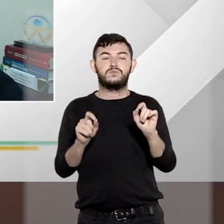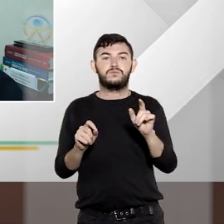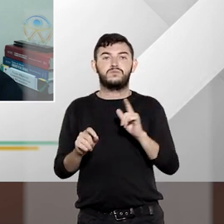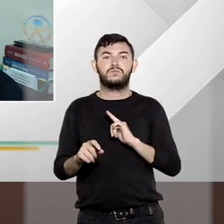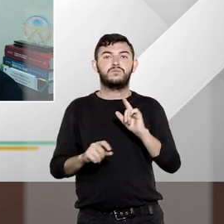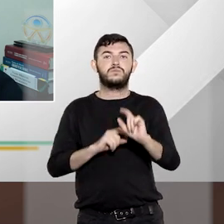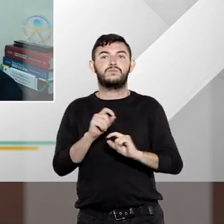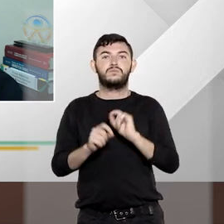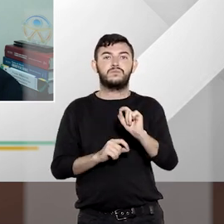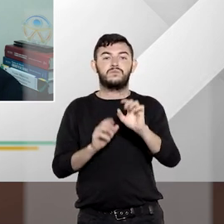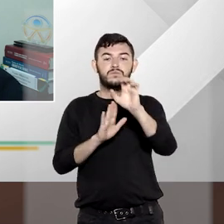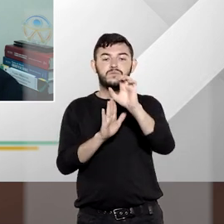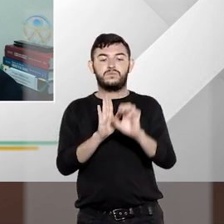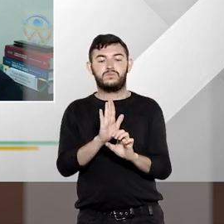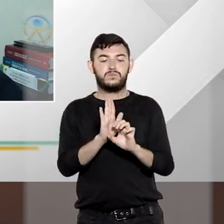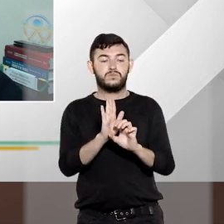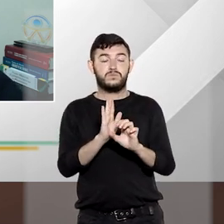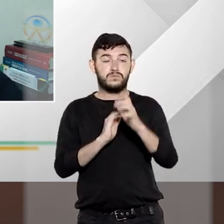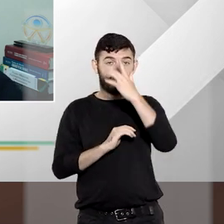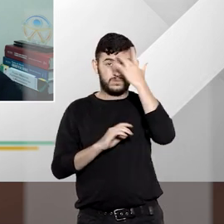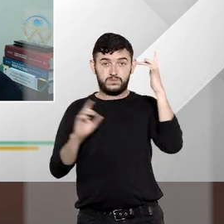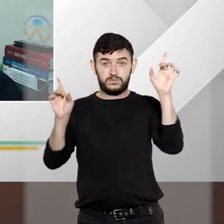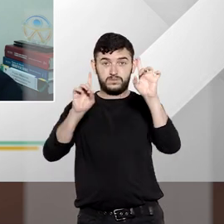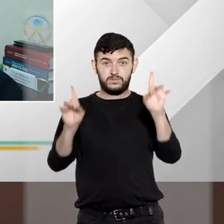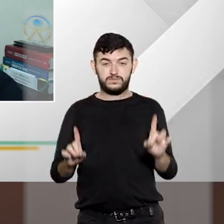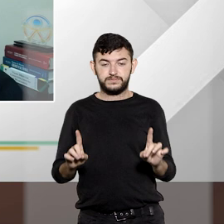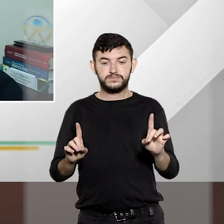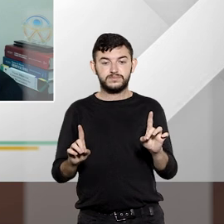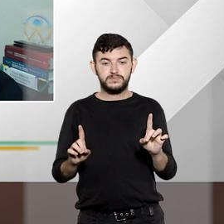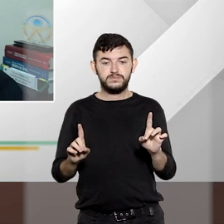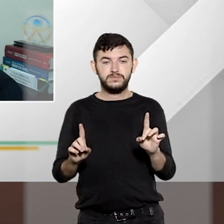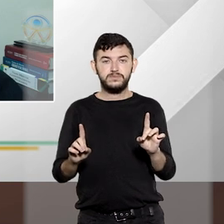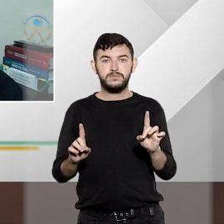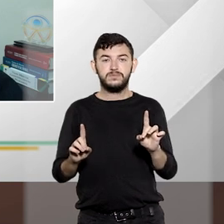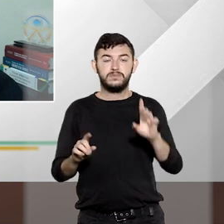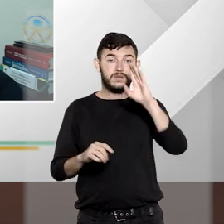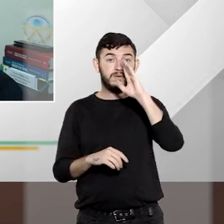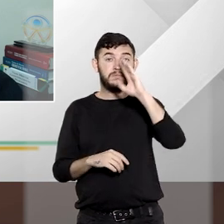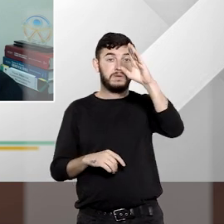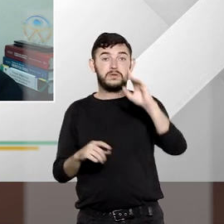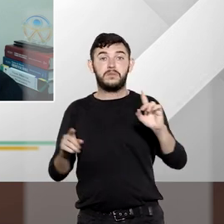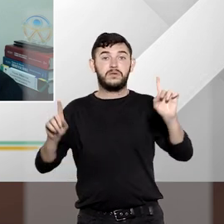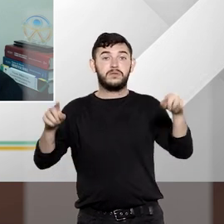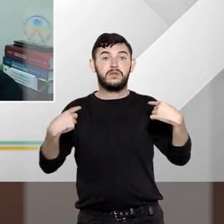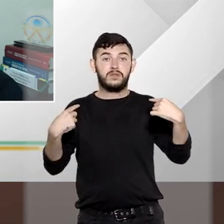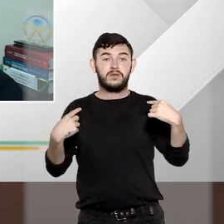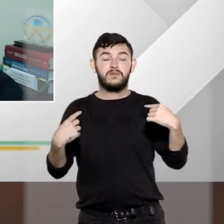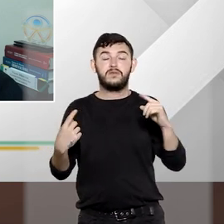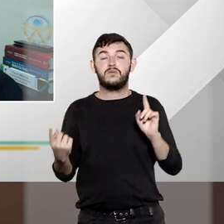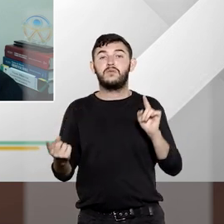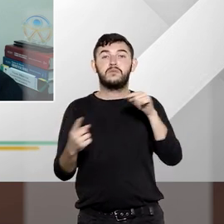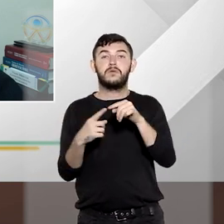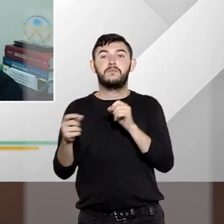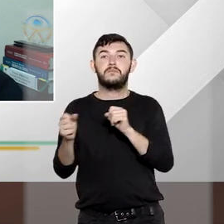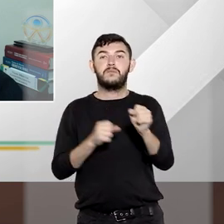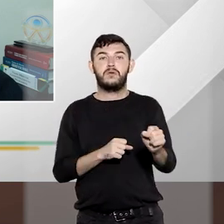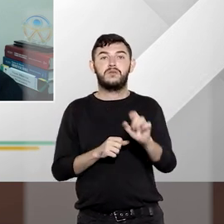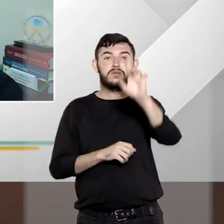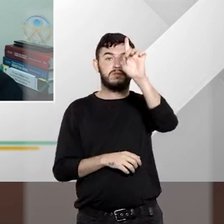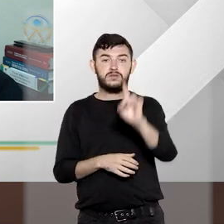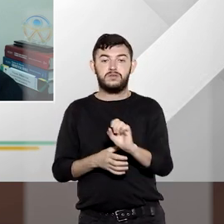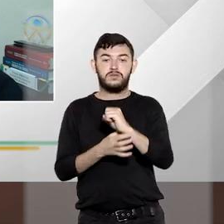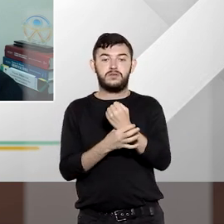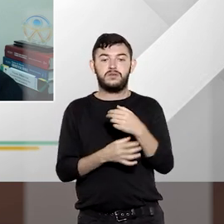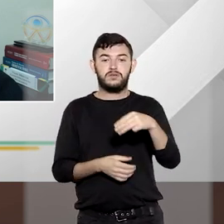entrada em vigor do Estatuto da Pessoa com Deficiência, de um lado, e os principais desafios de outro para a implementação desses